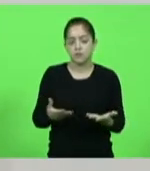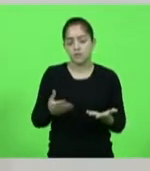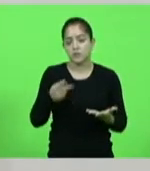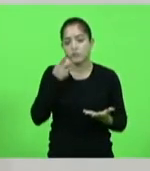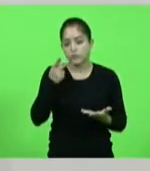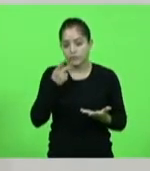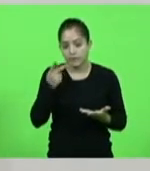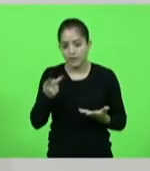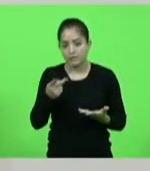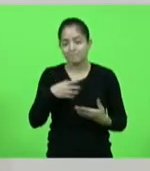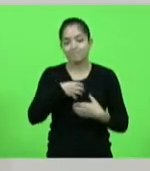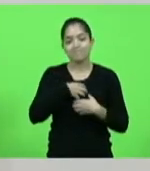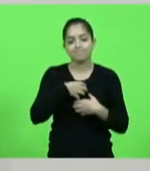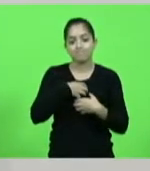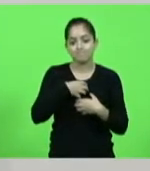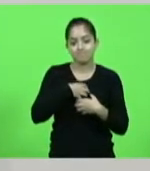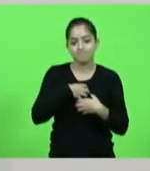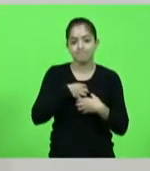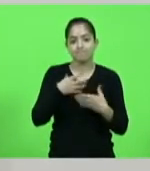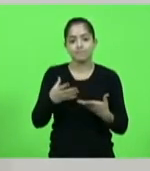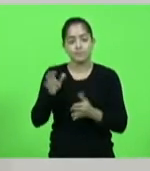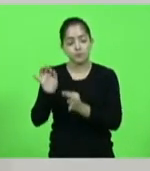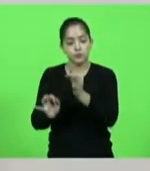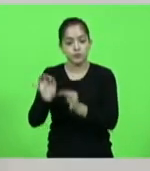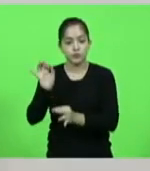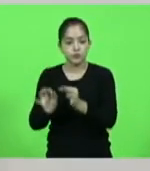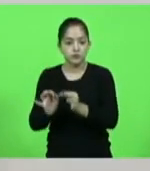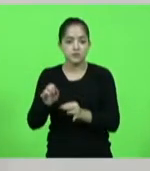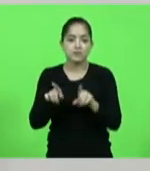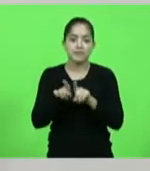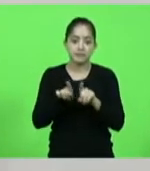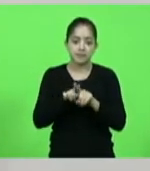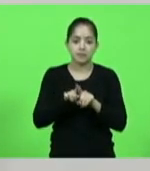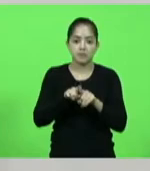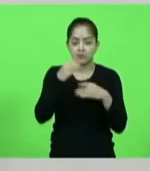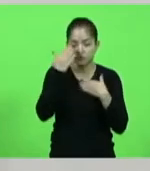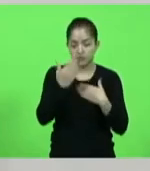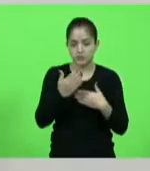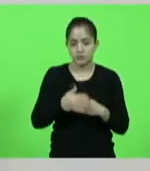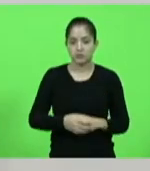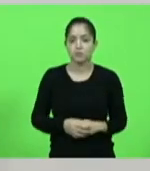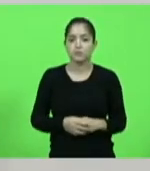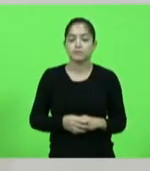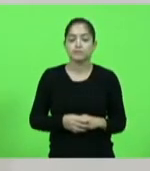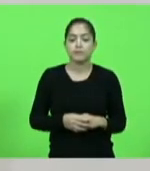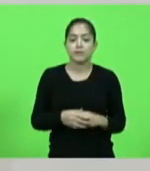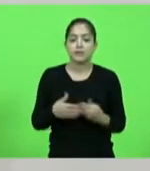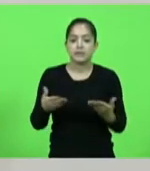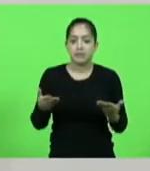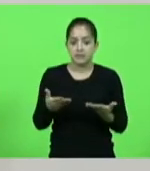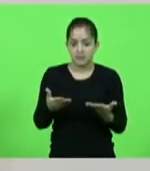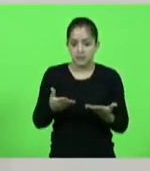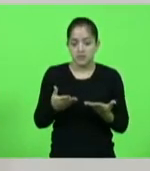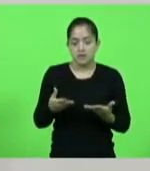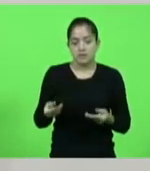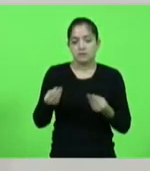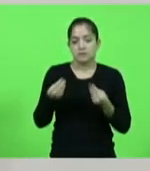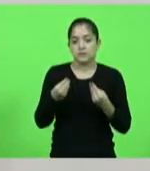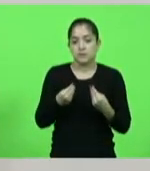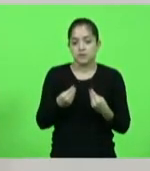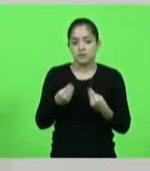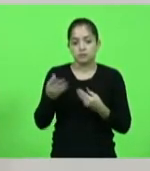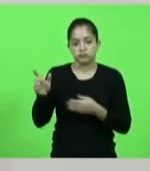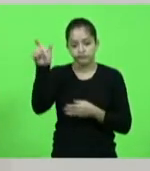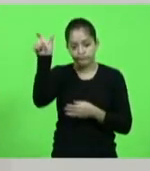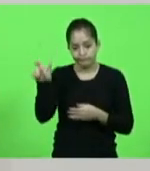um sentimento de não só de justiça, mas também de gratidão. Nós recebemos lá o senhor